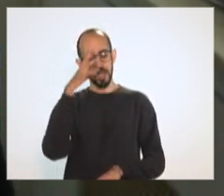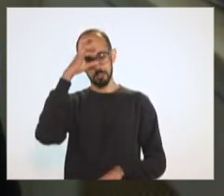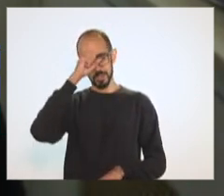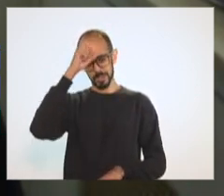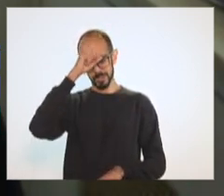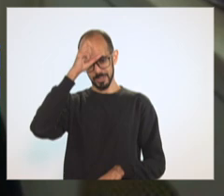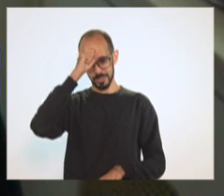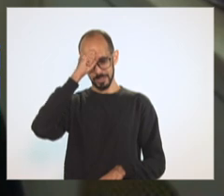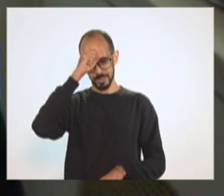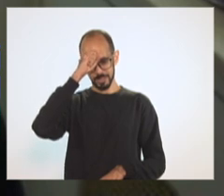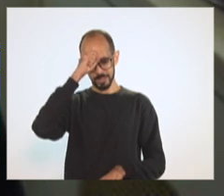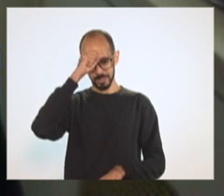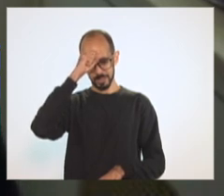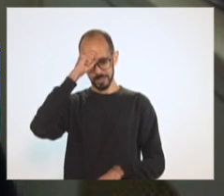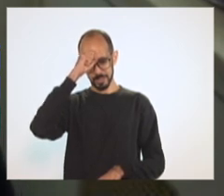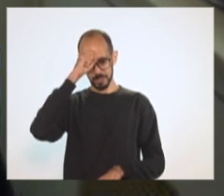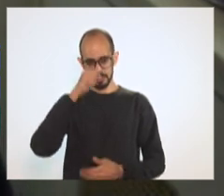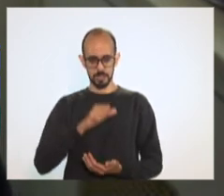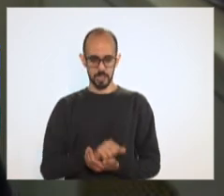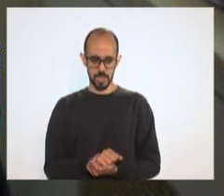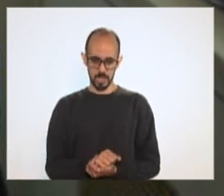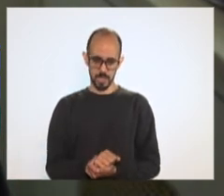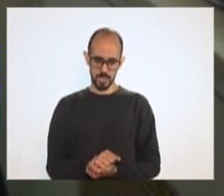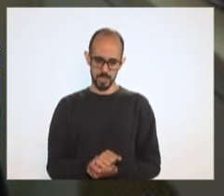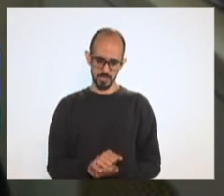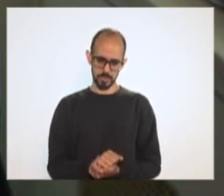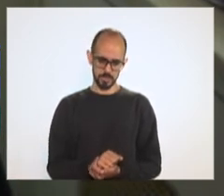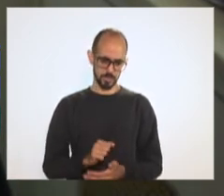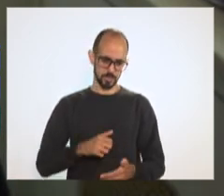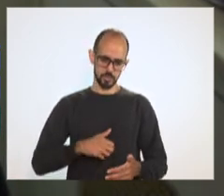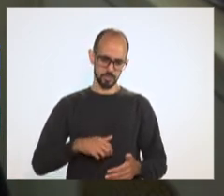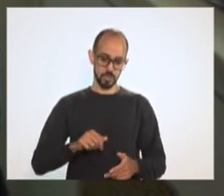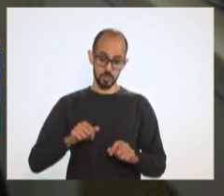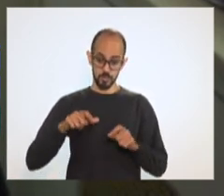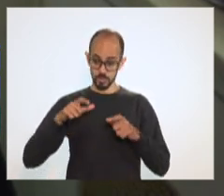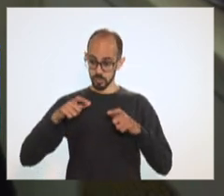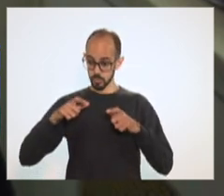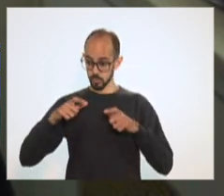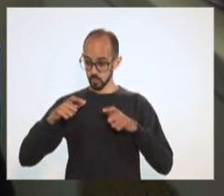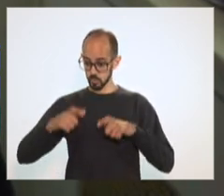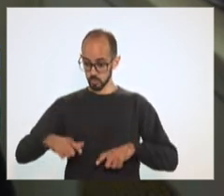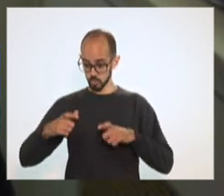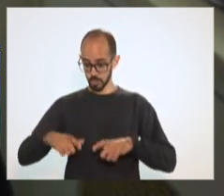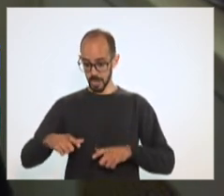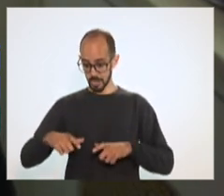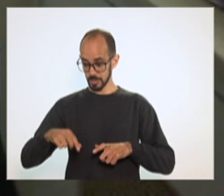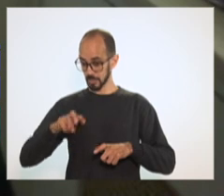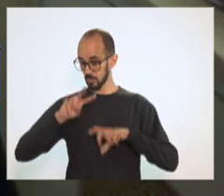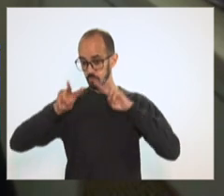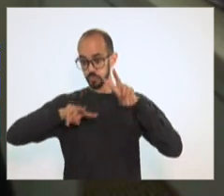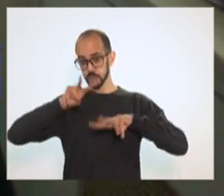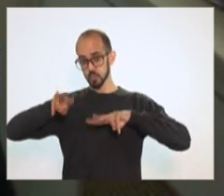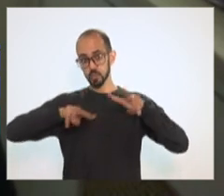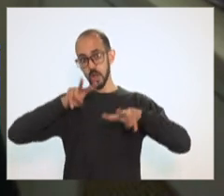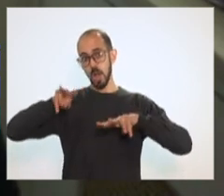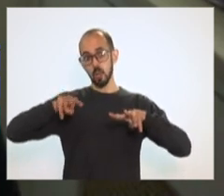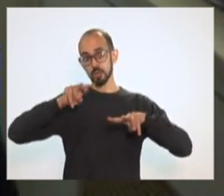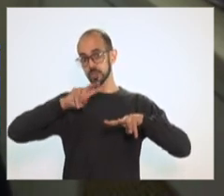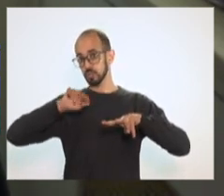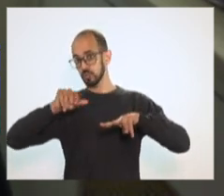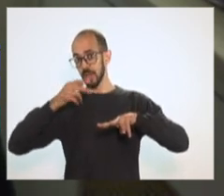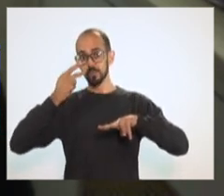quer seja pelos circuitos que visualmente nós vamos nós percorrer